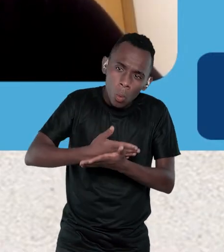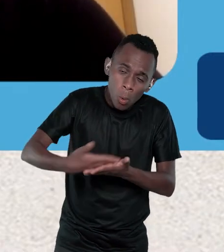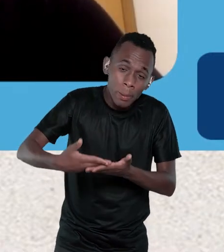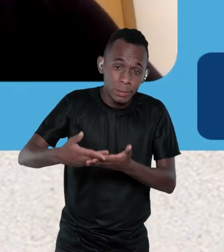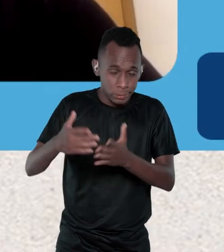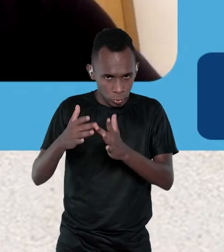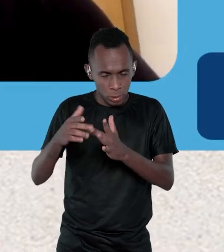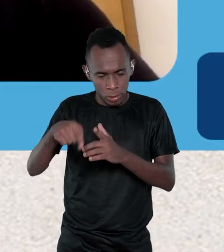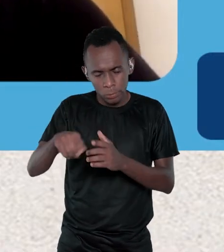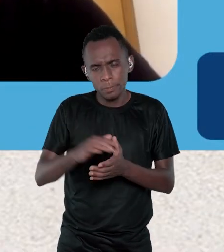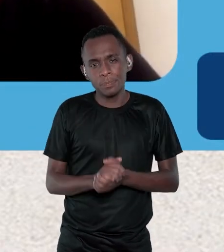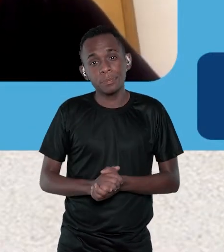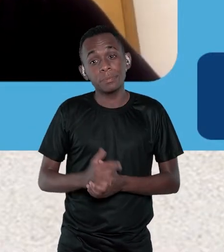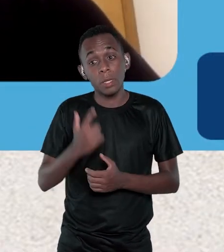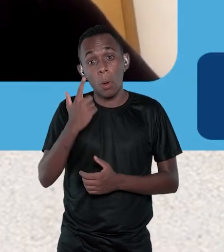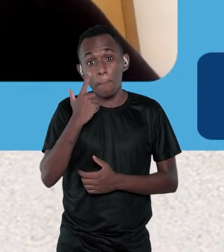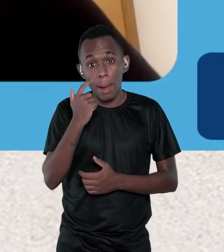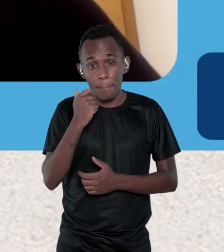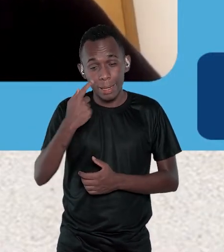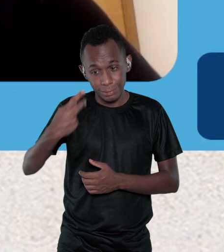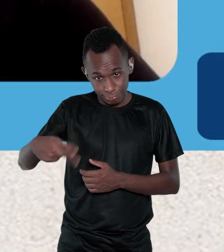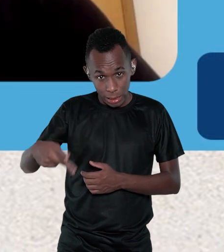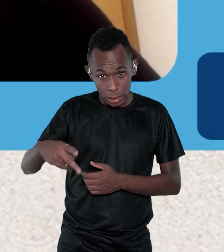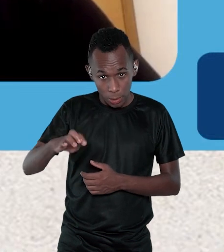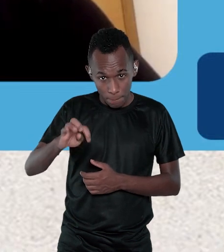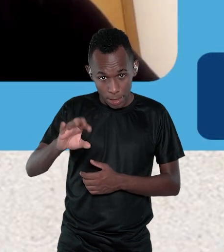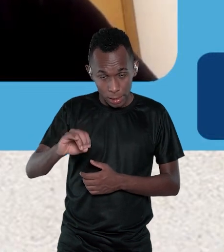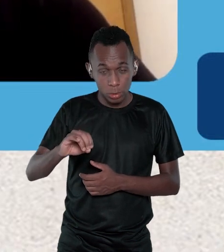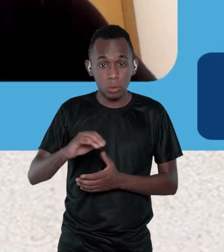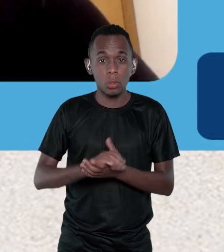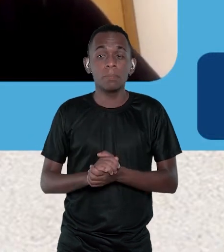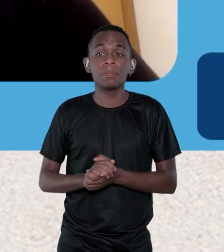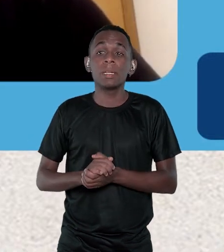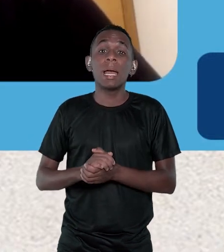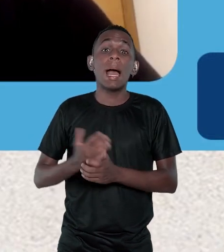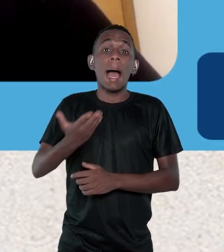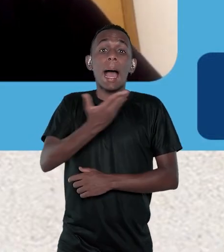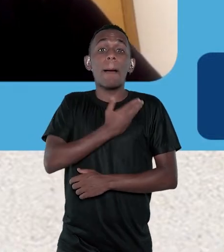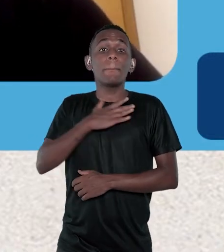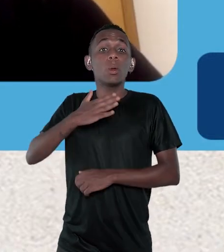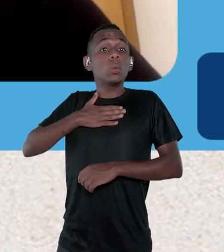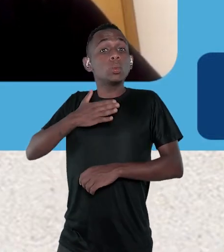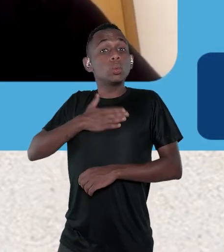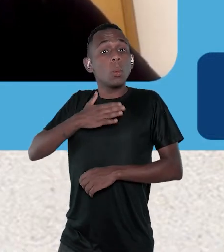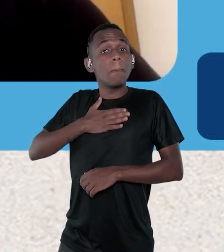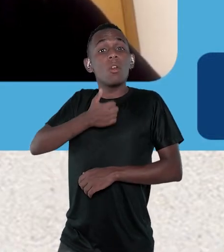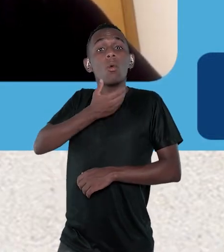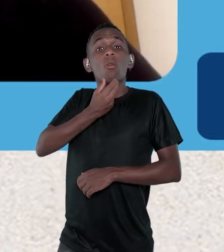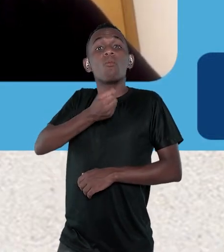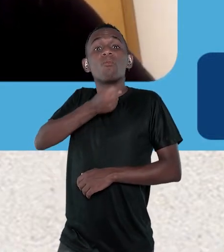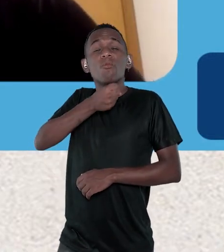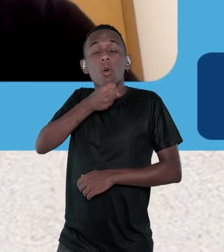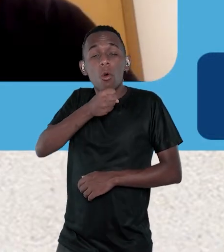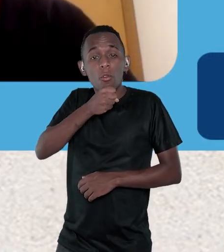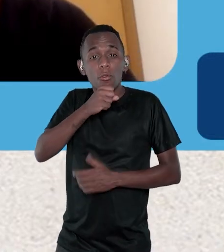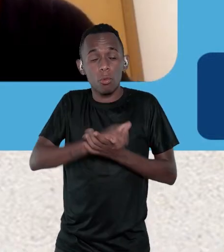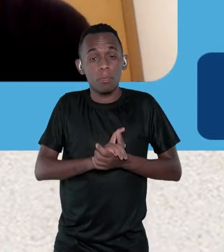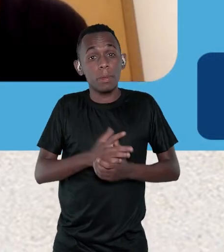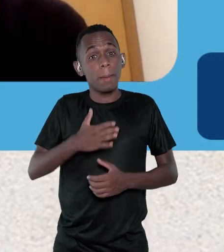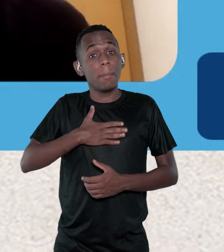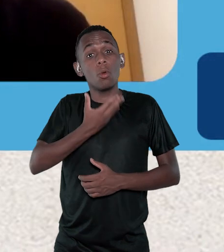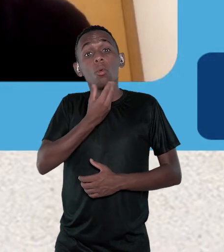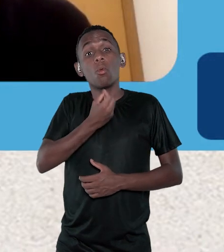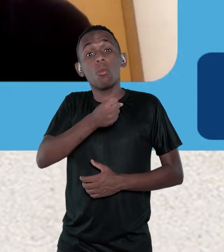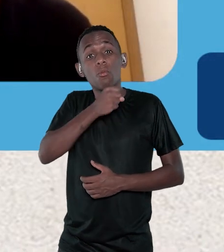quando eu conheci ele? O pai dele era muito amigo do meu avô. Meu